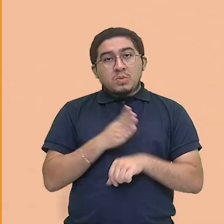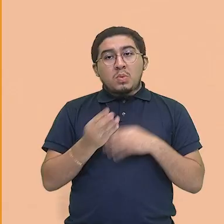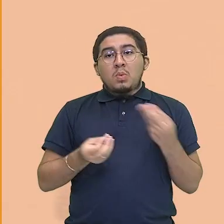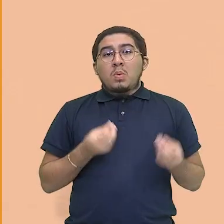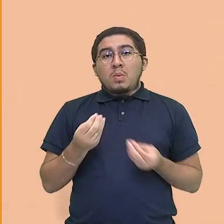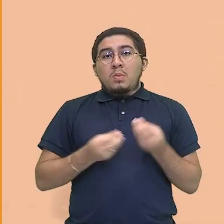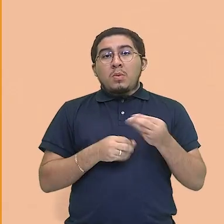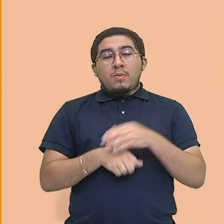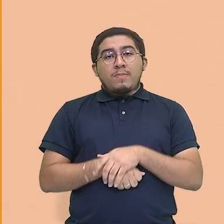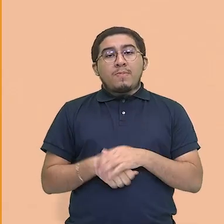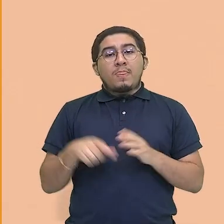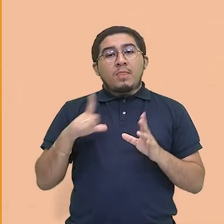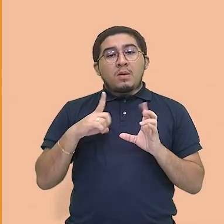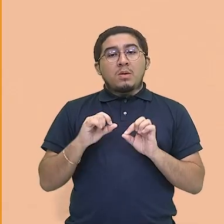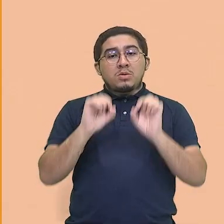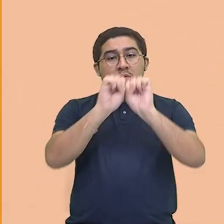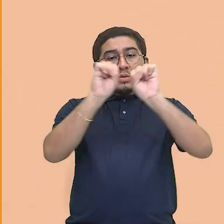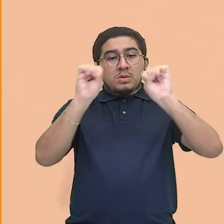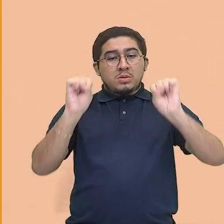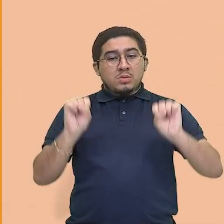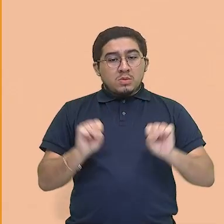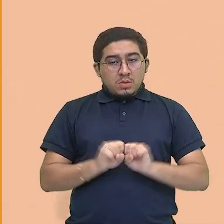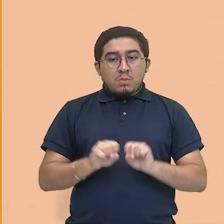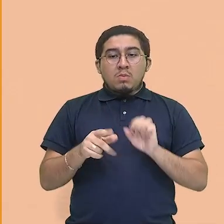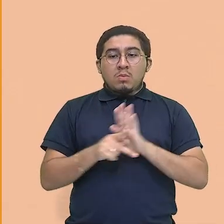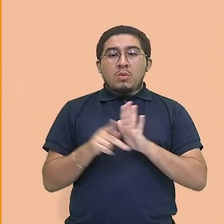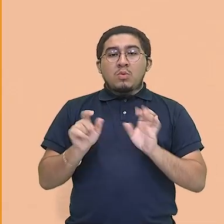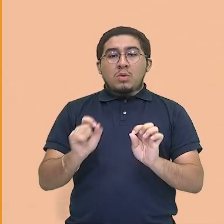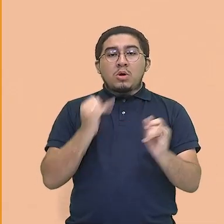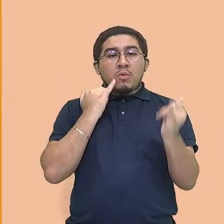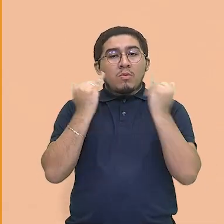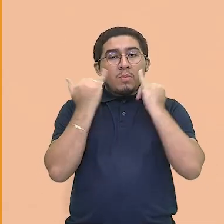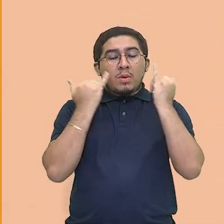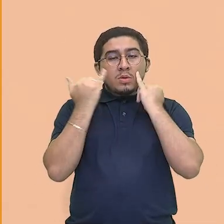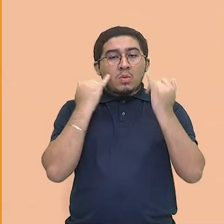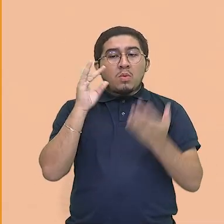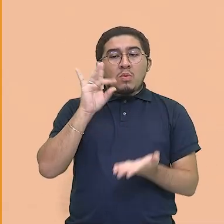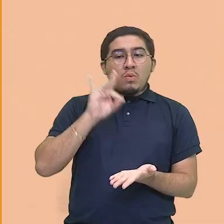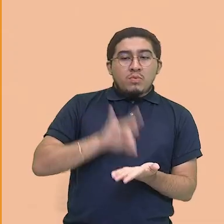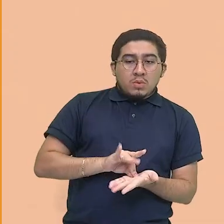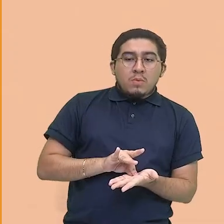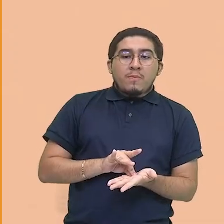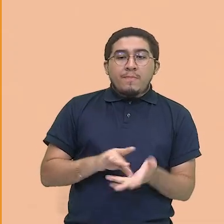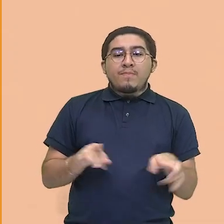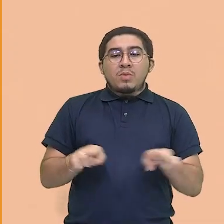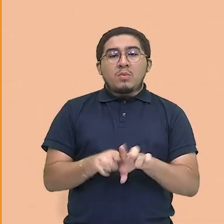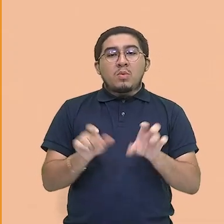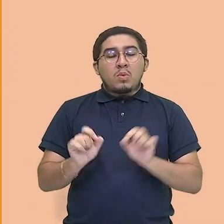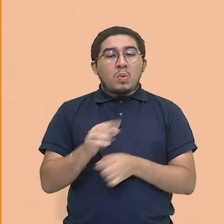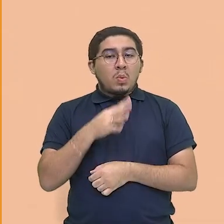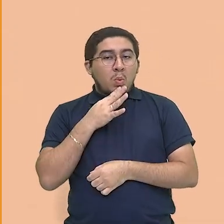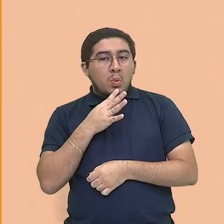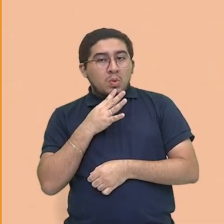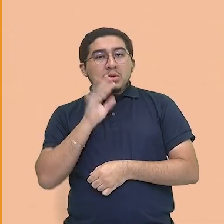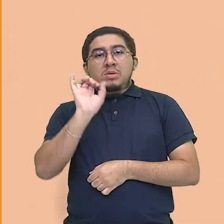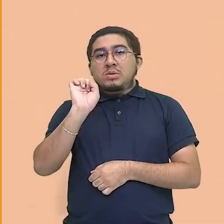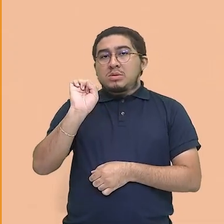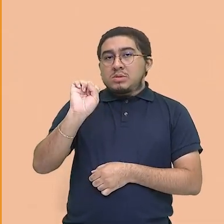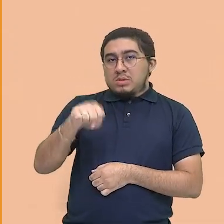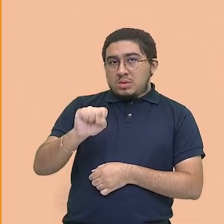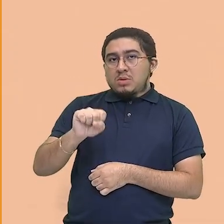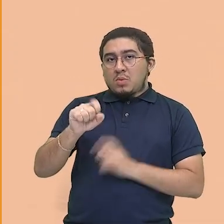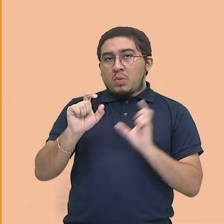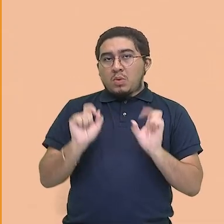através da sistematização de dados oficiais para conhecer, sim,